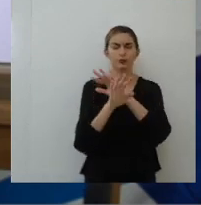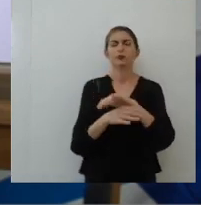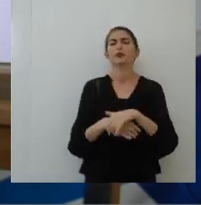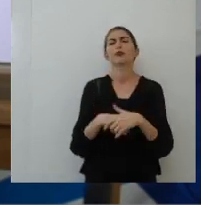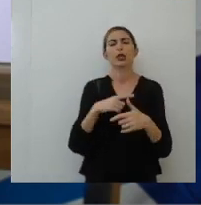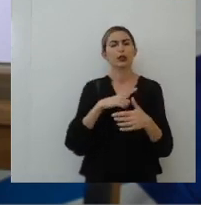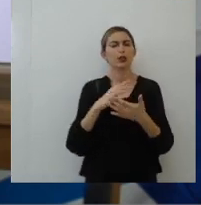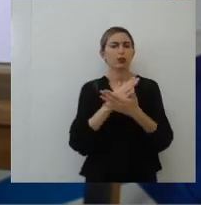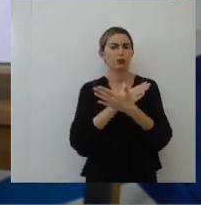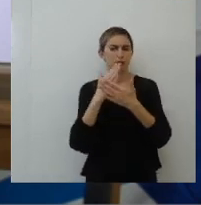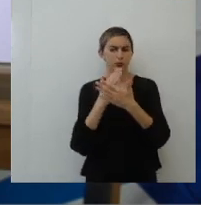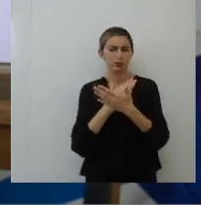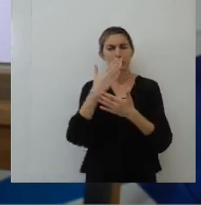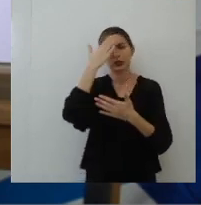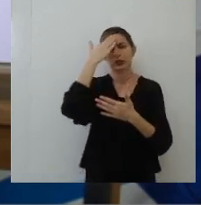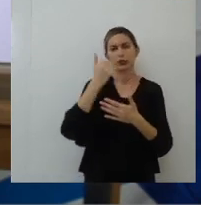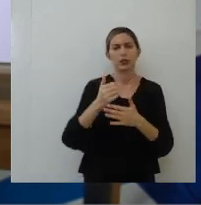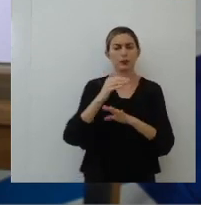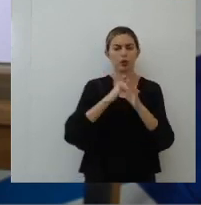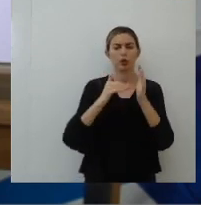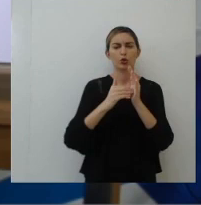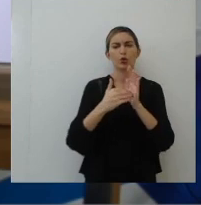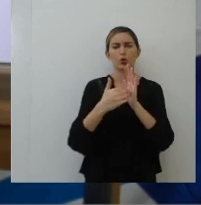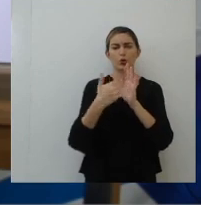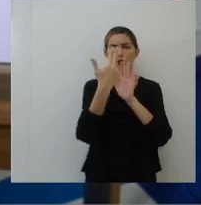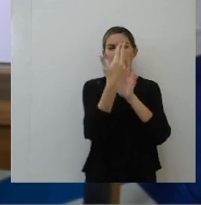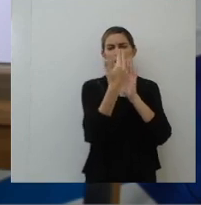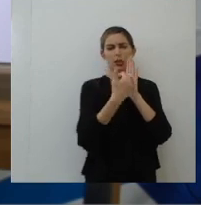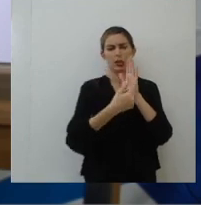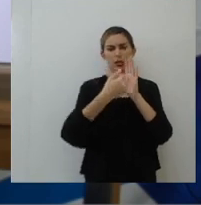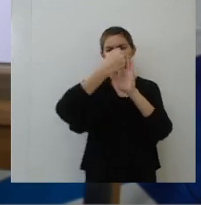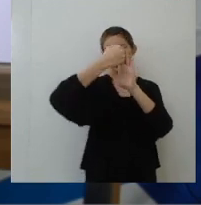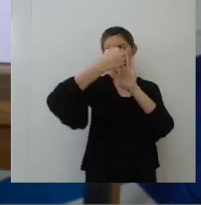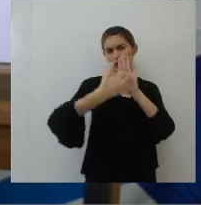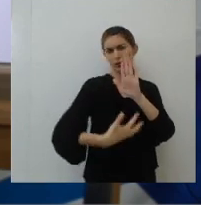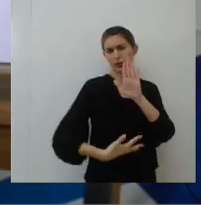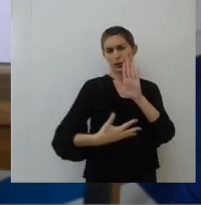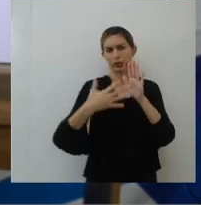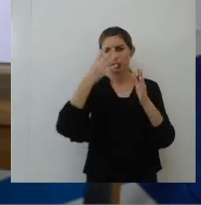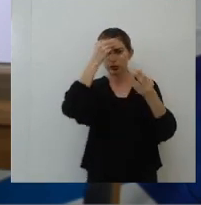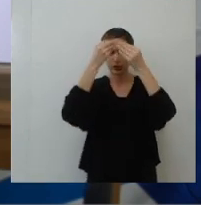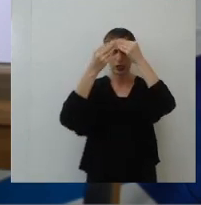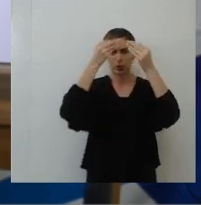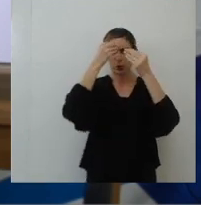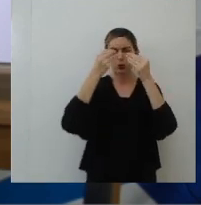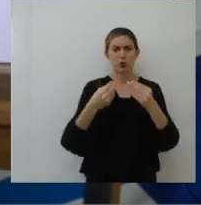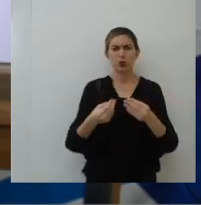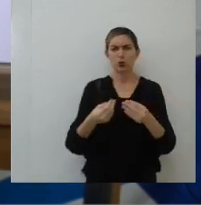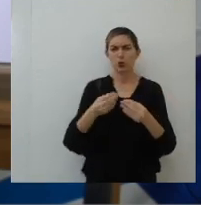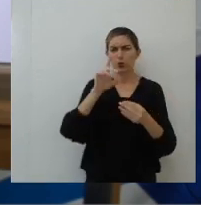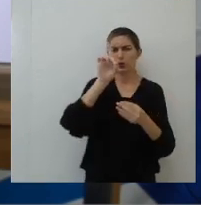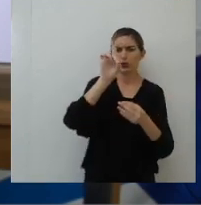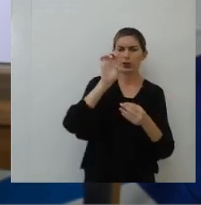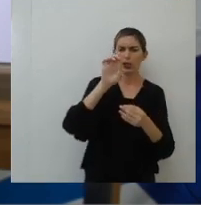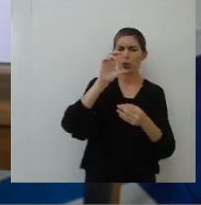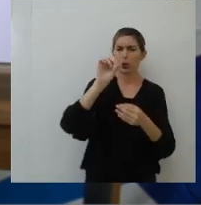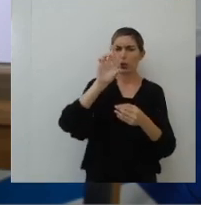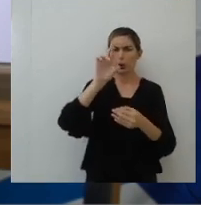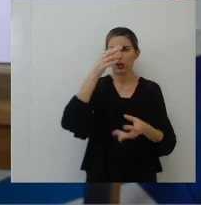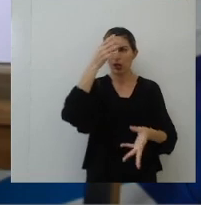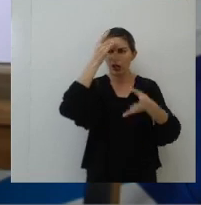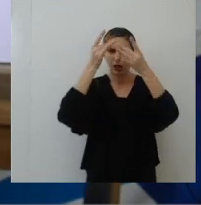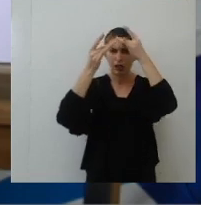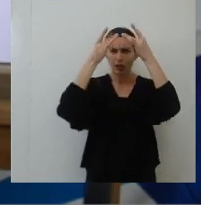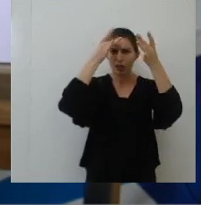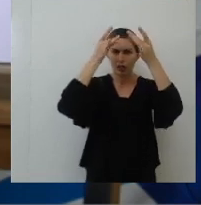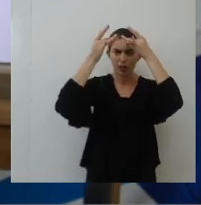Tem alguma forma de saber todas as figuras decoradinhas? Raíssa, eu não gosto muito desse negócio de decorar, não.